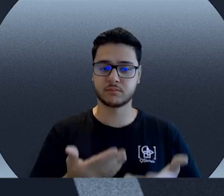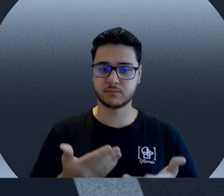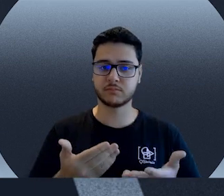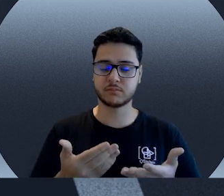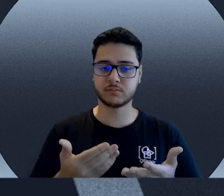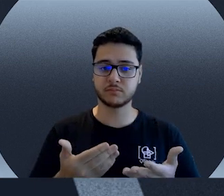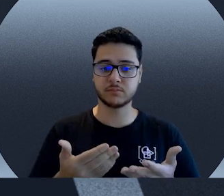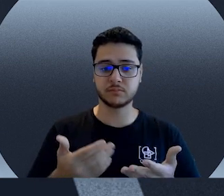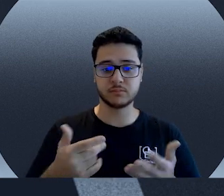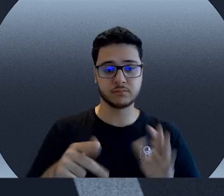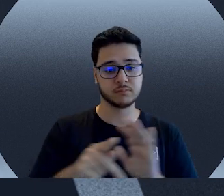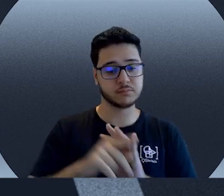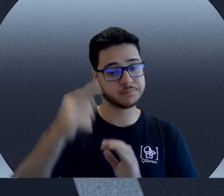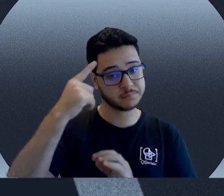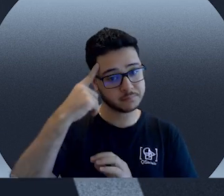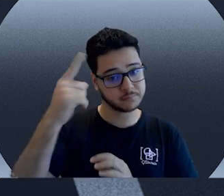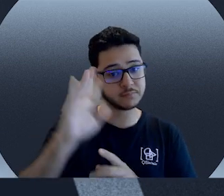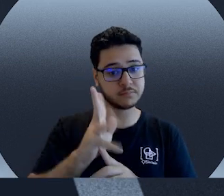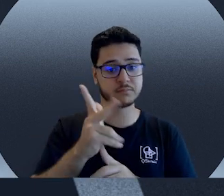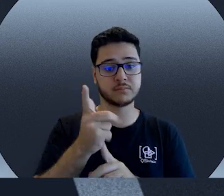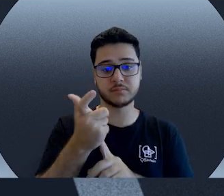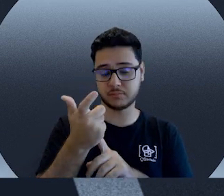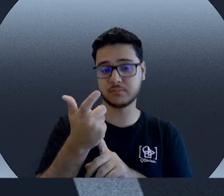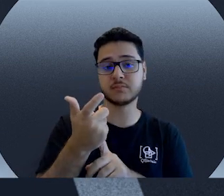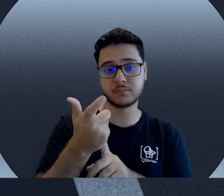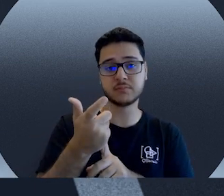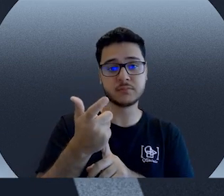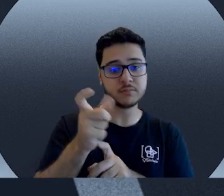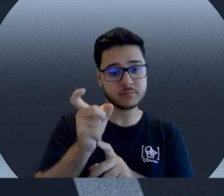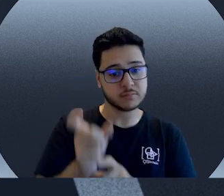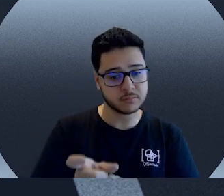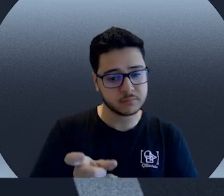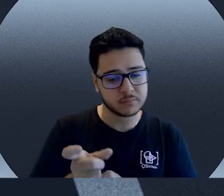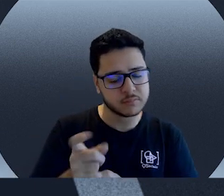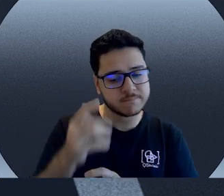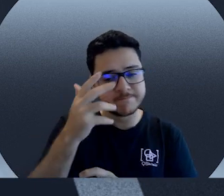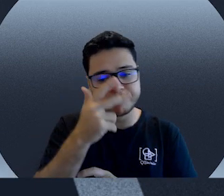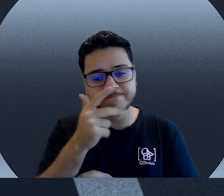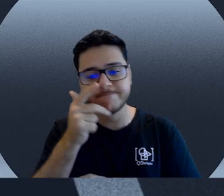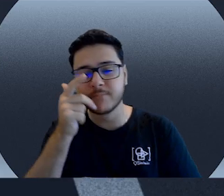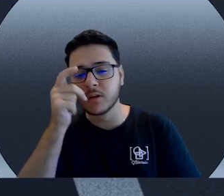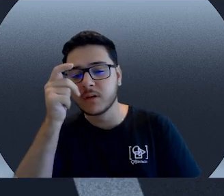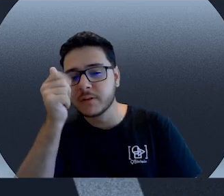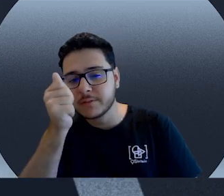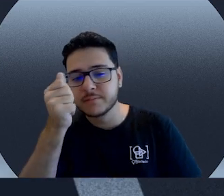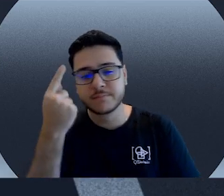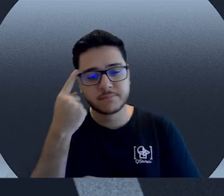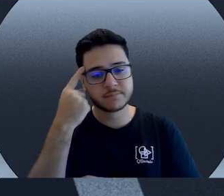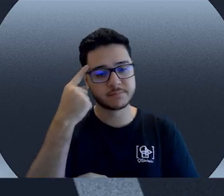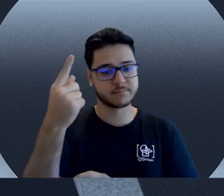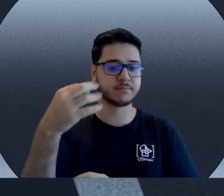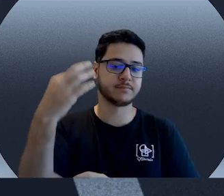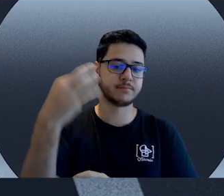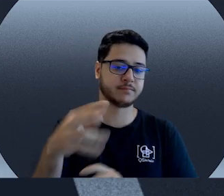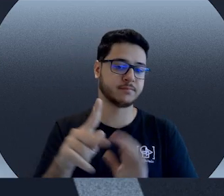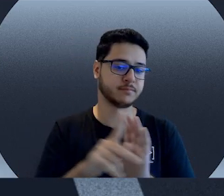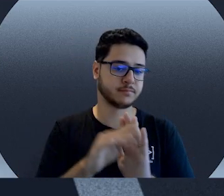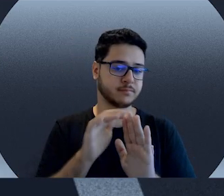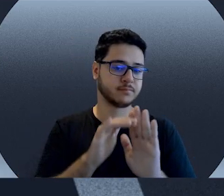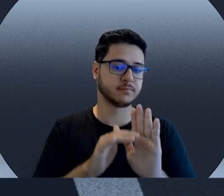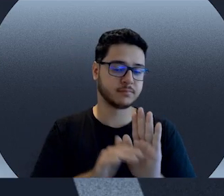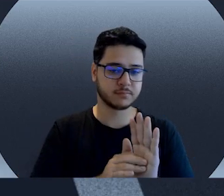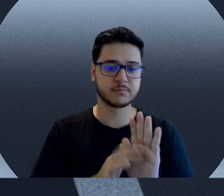complementar ao pensamento da artista? Isso é muito bonito da gente pensar, né? Porque a gente se transforma